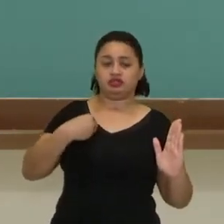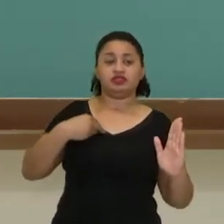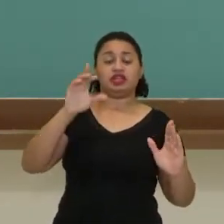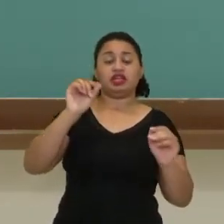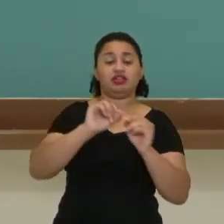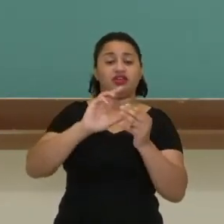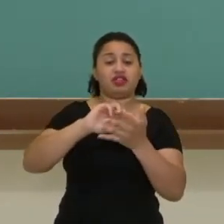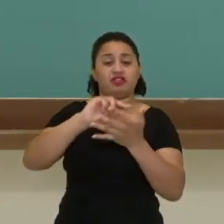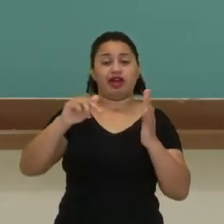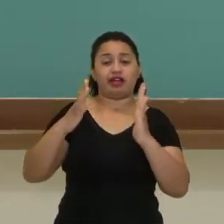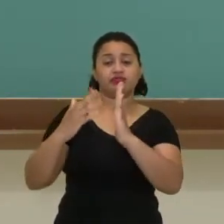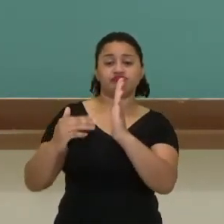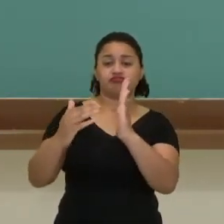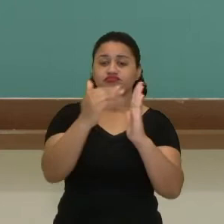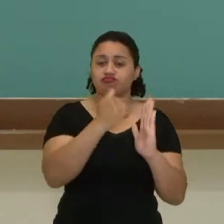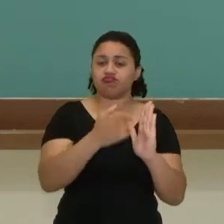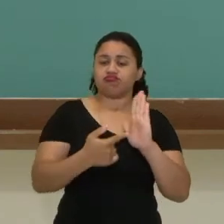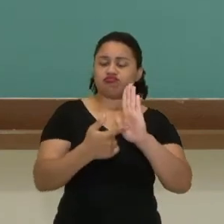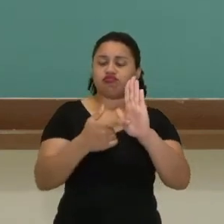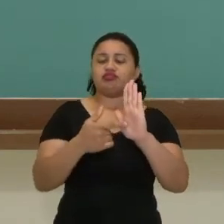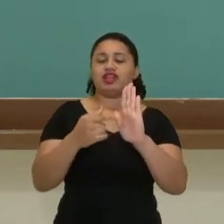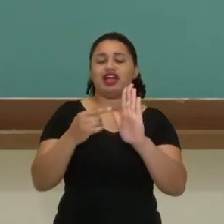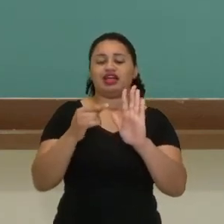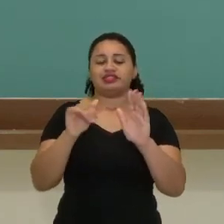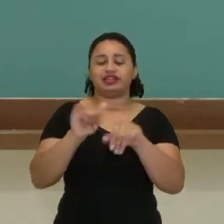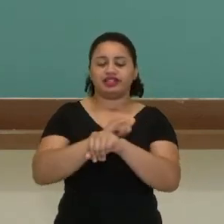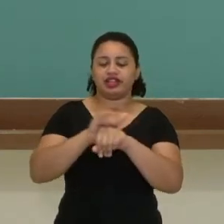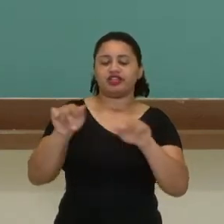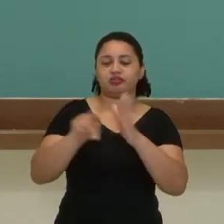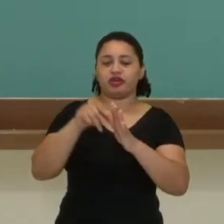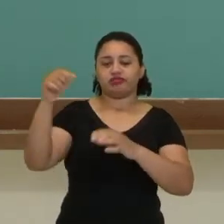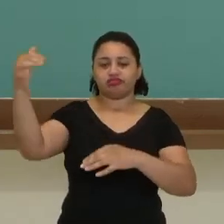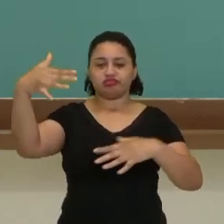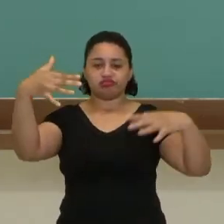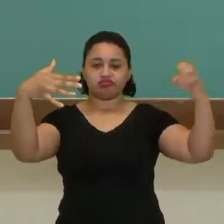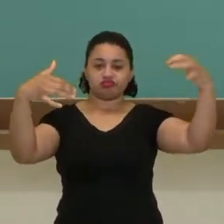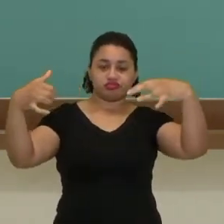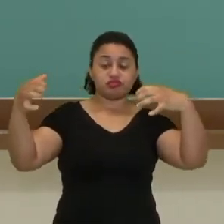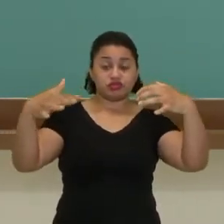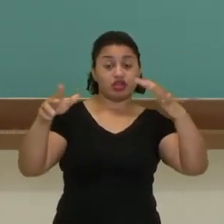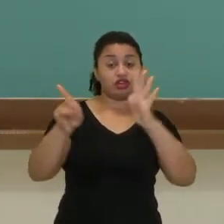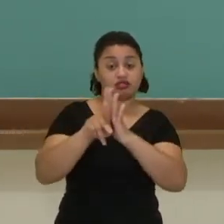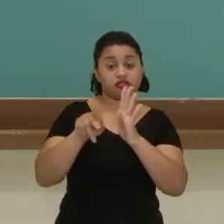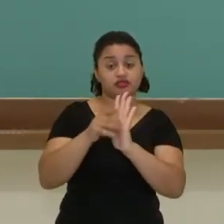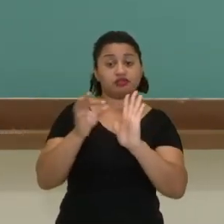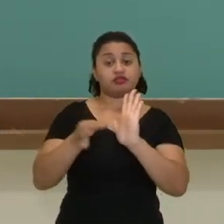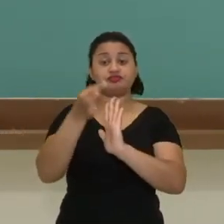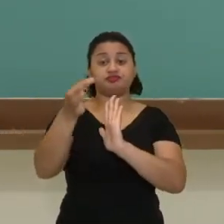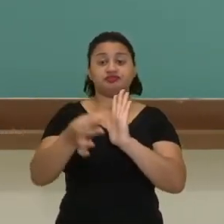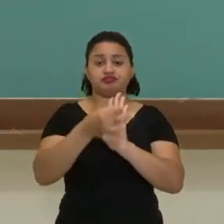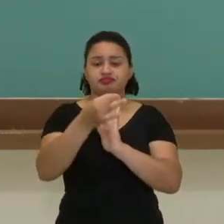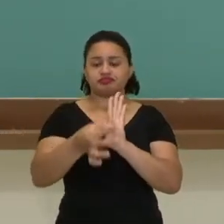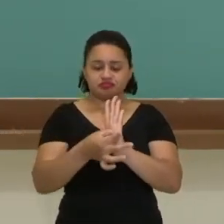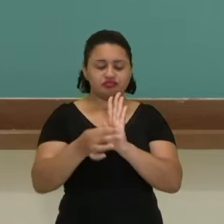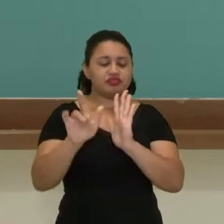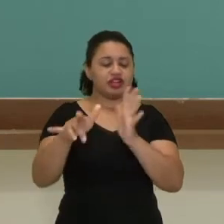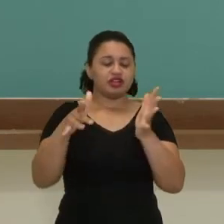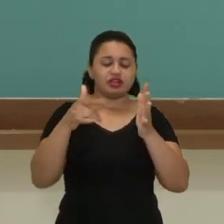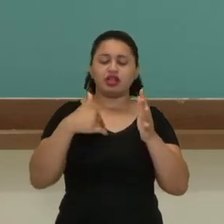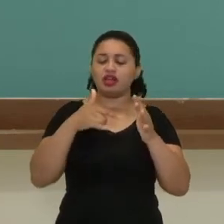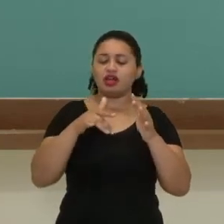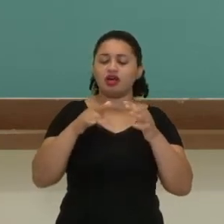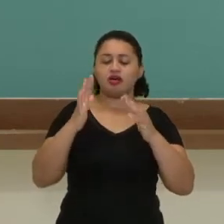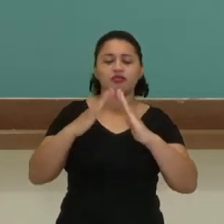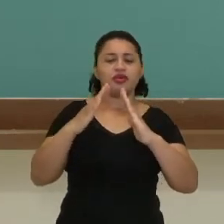obras, explorando as técnicas de luz, que o impressionismo tem muito. E ele decidiu viver assim na parte interiorana,